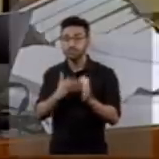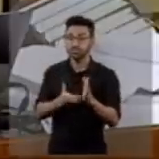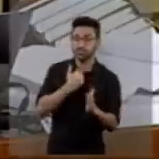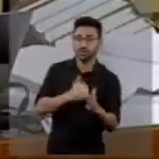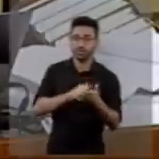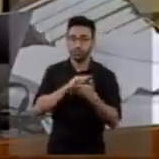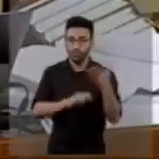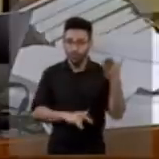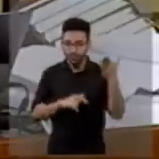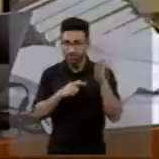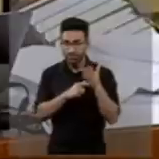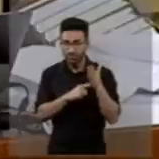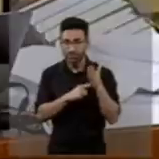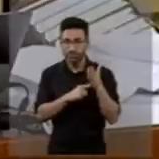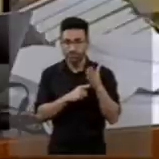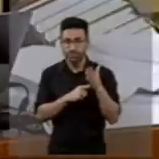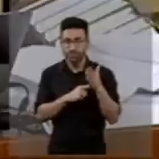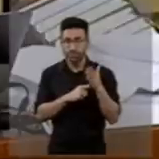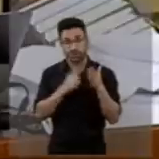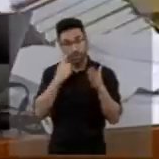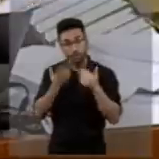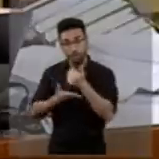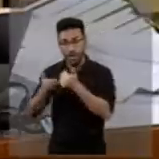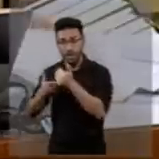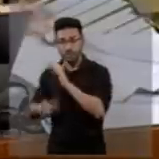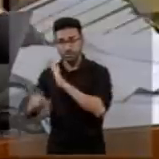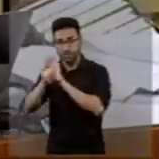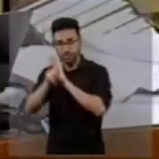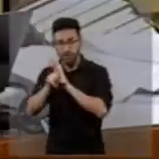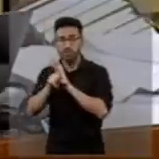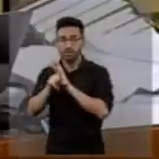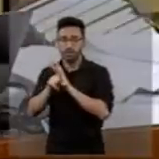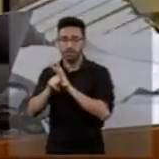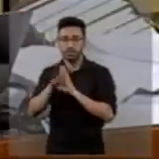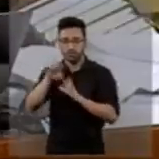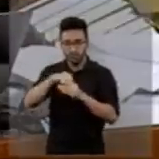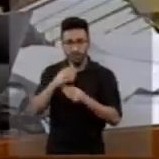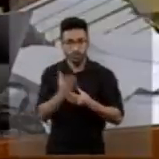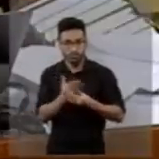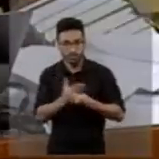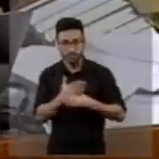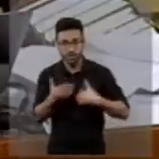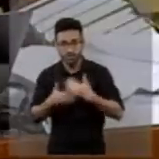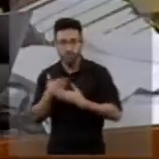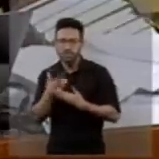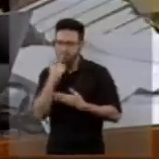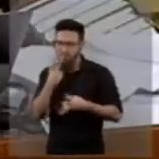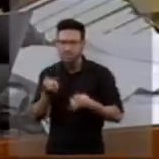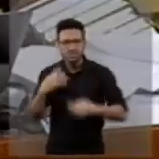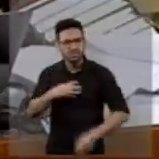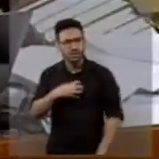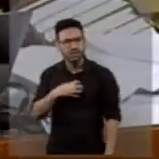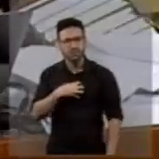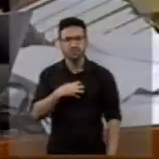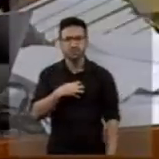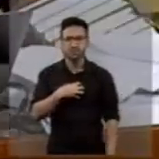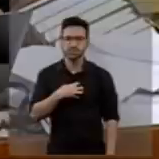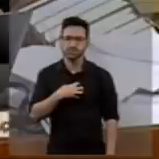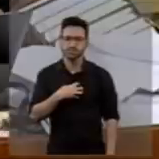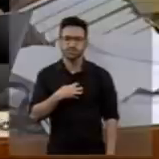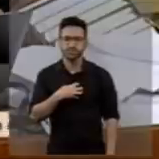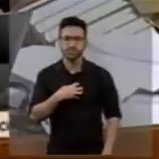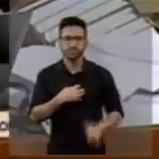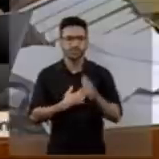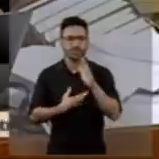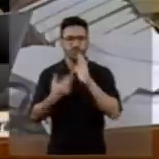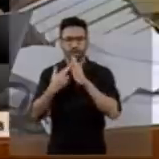da legislação impugnada nesta ação direta de inconstitucionalidade, me parece, esses